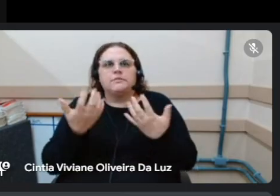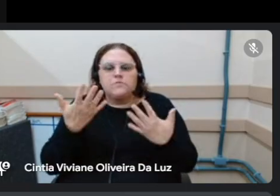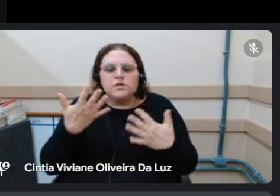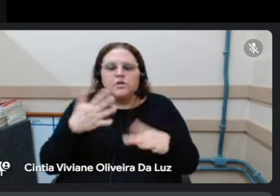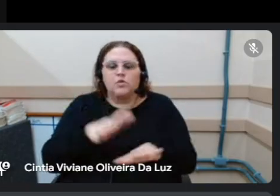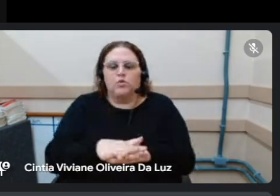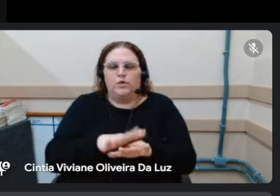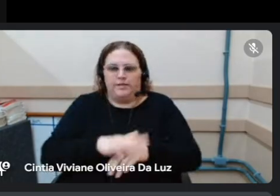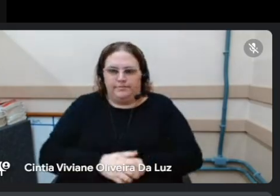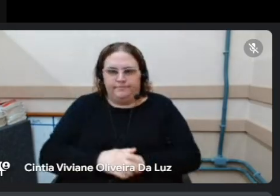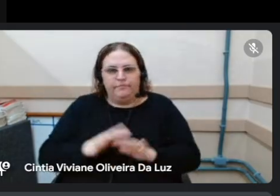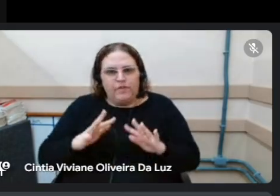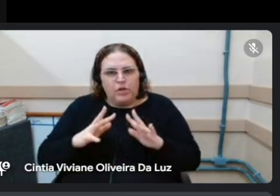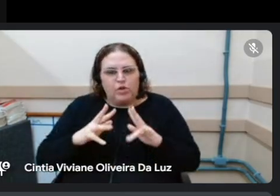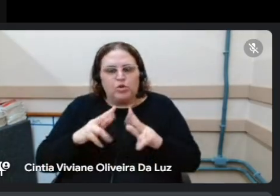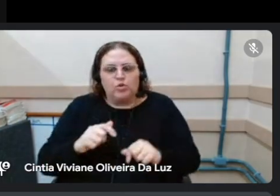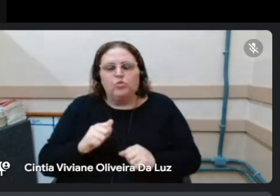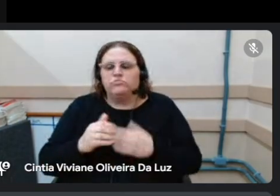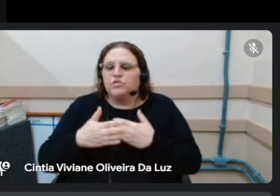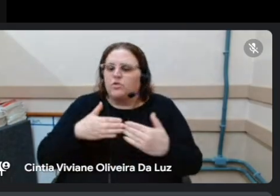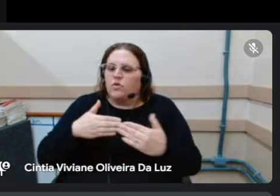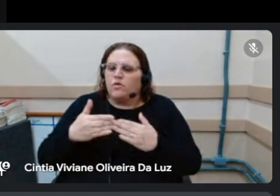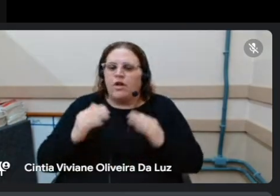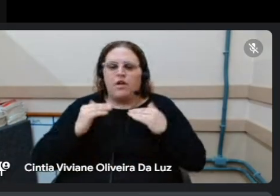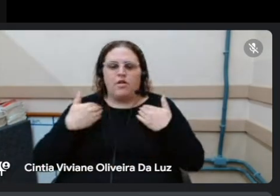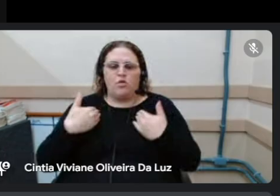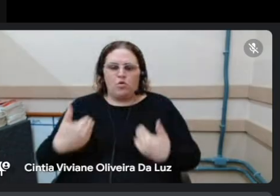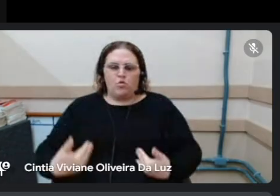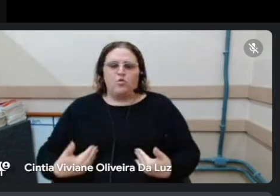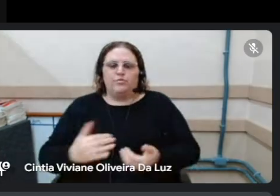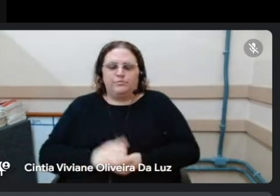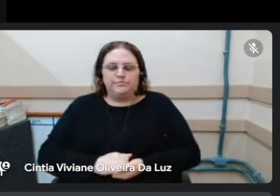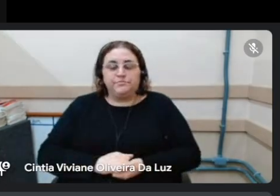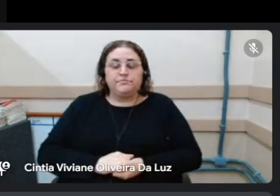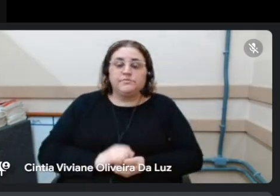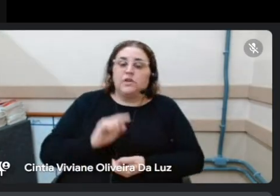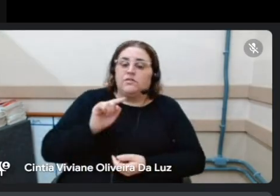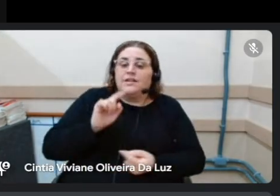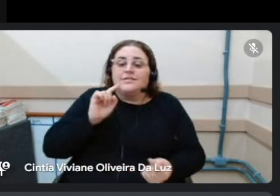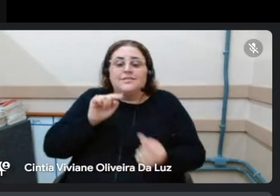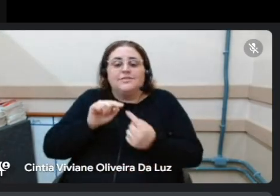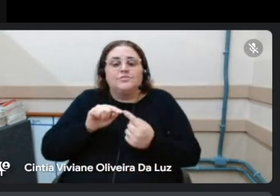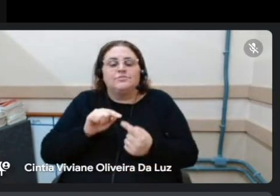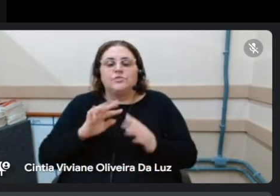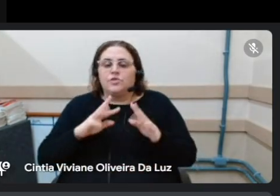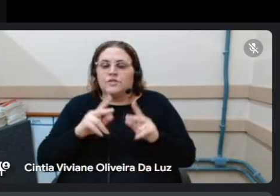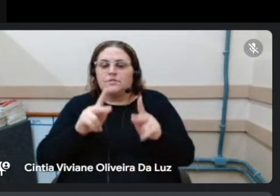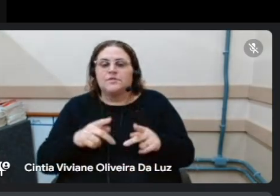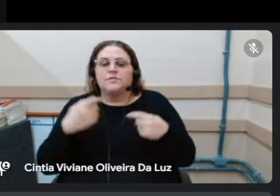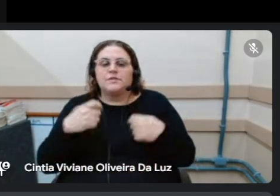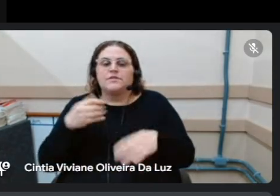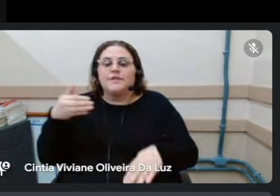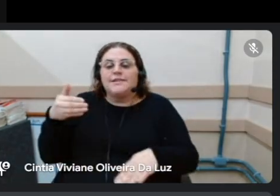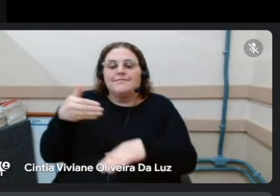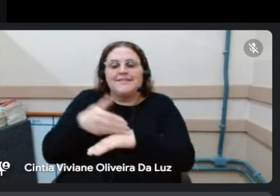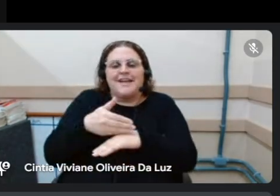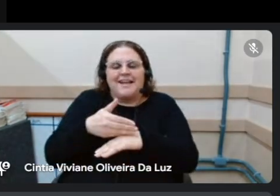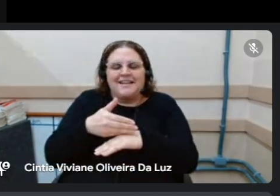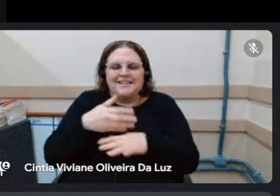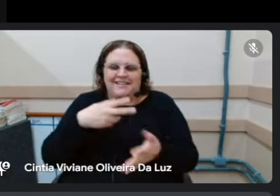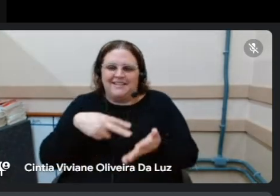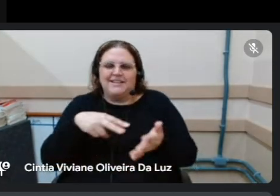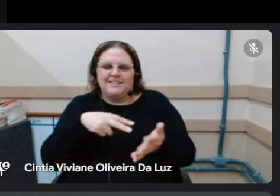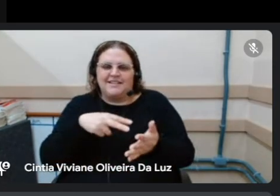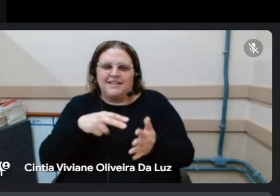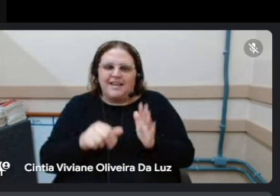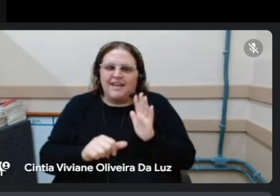né todo e qualquer corpo eh nesse sentido todo mundo deve entrar na dança né segunda lição que eu